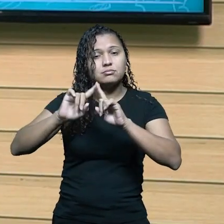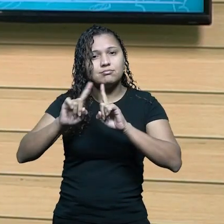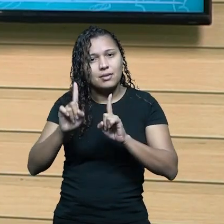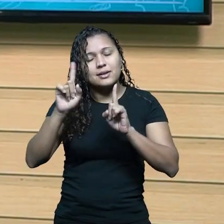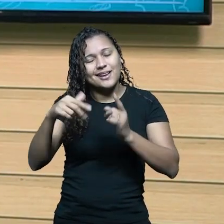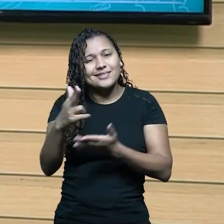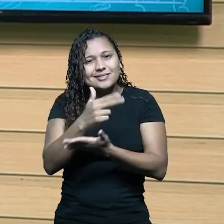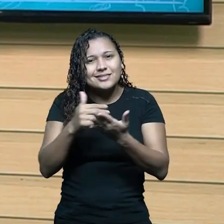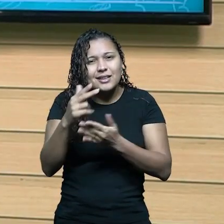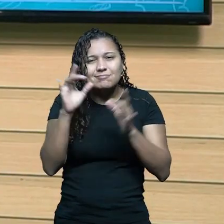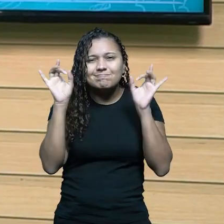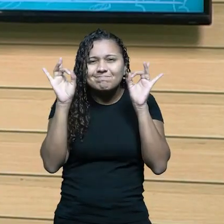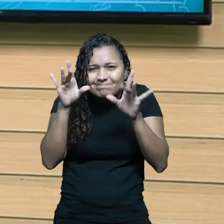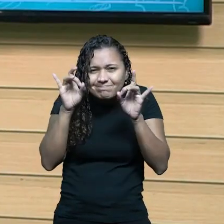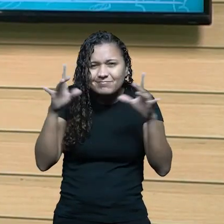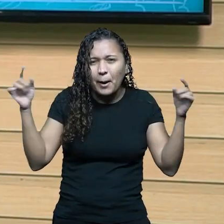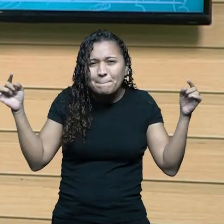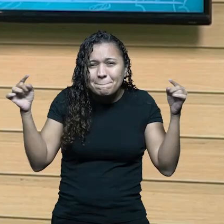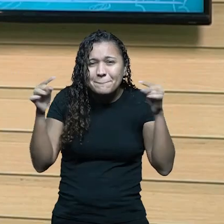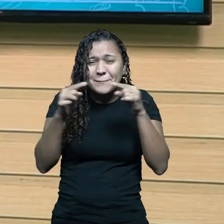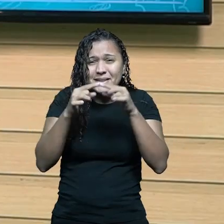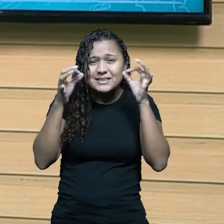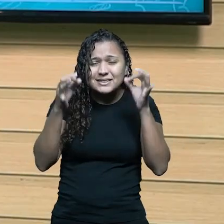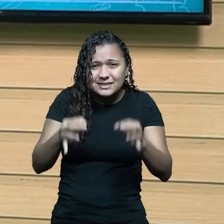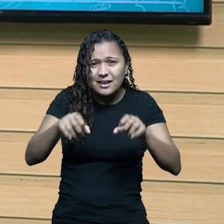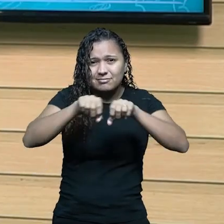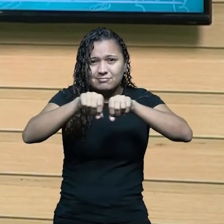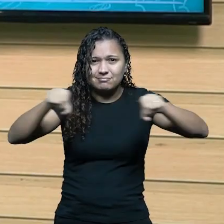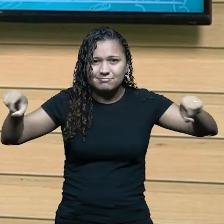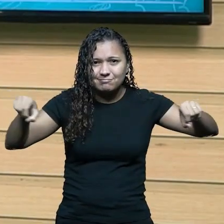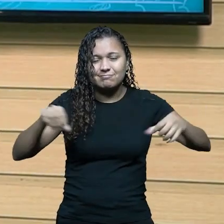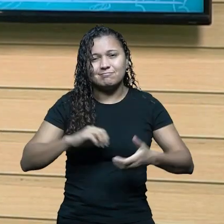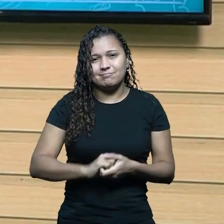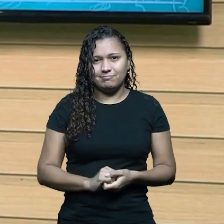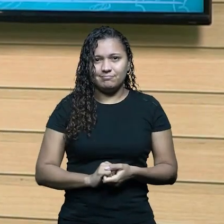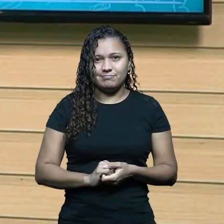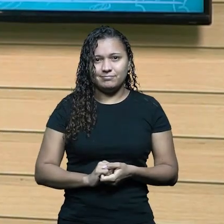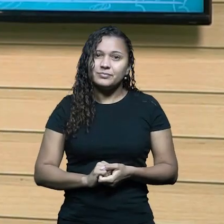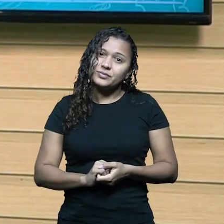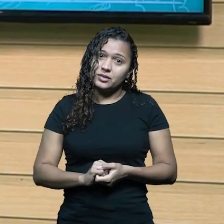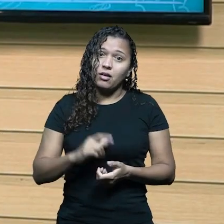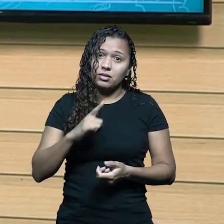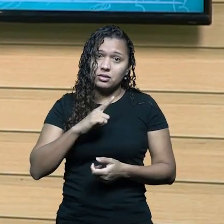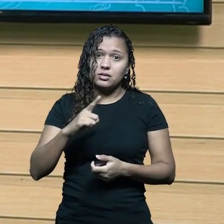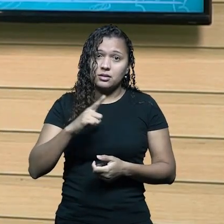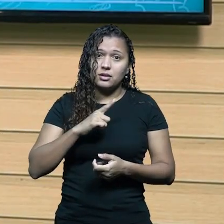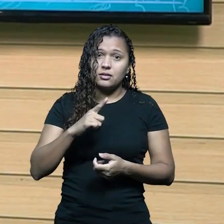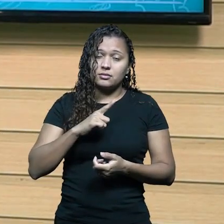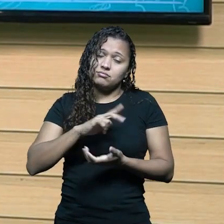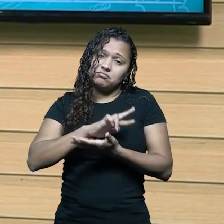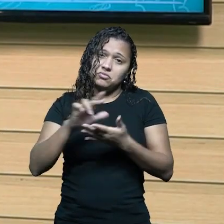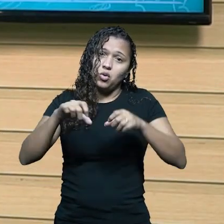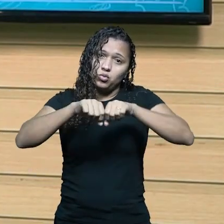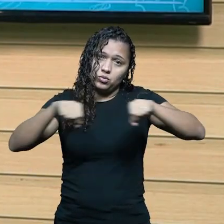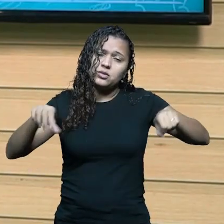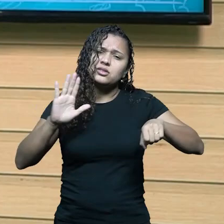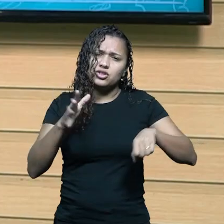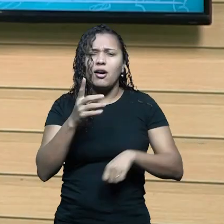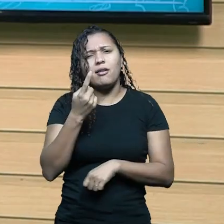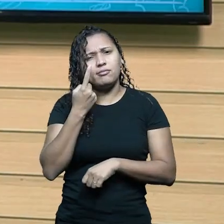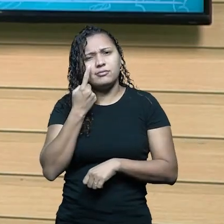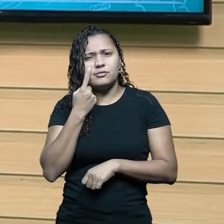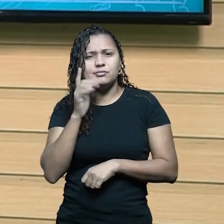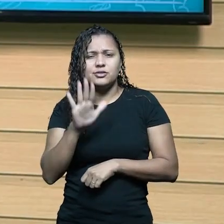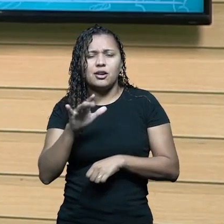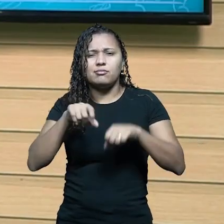desenho específico, próprio e exclusivo para as tubulações. Então ali só vai ter elementos de tubulação, como nós acabamos de